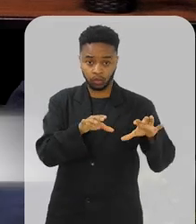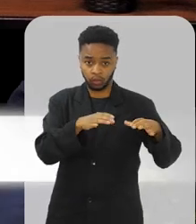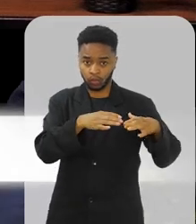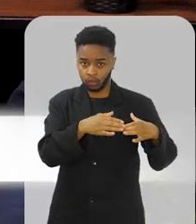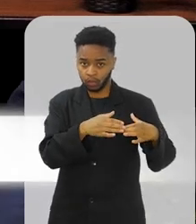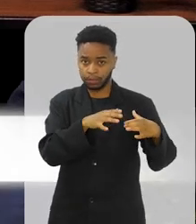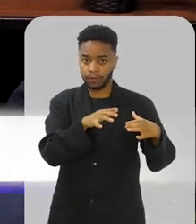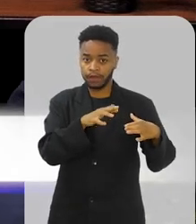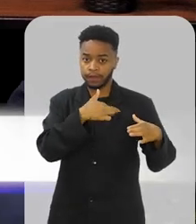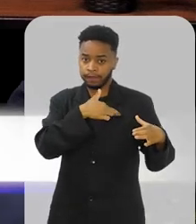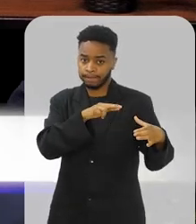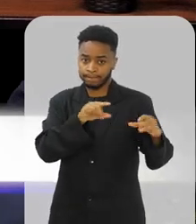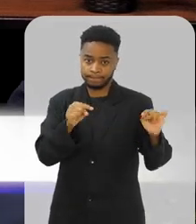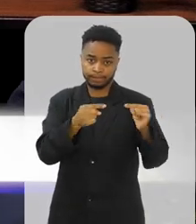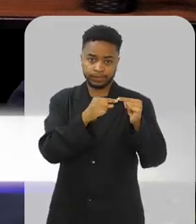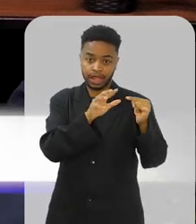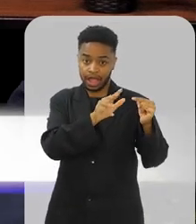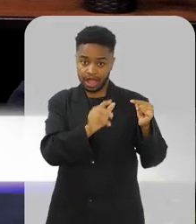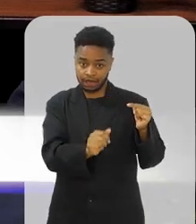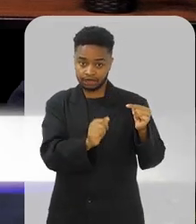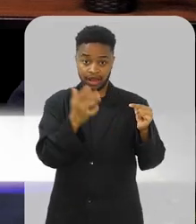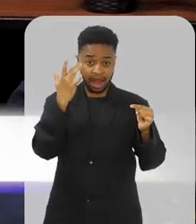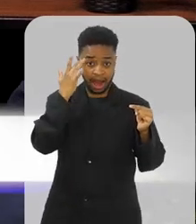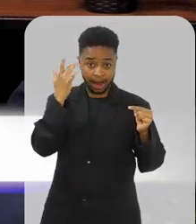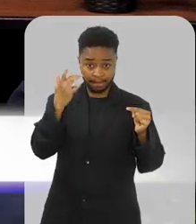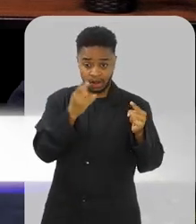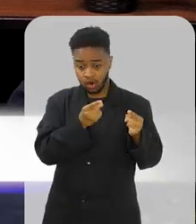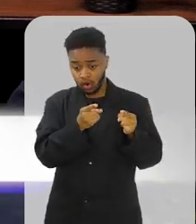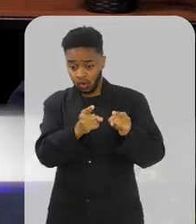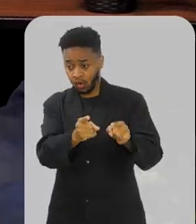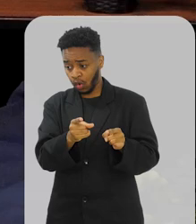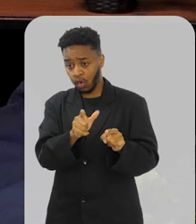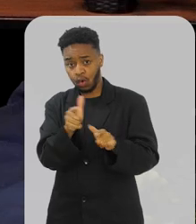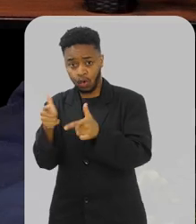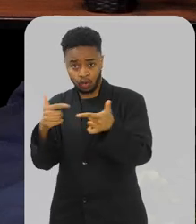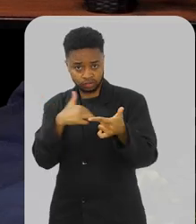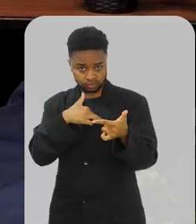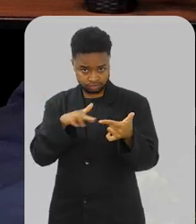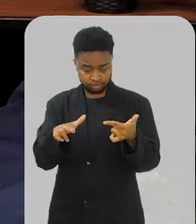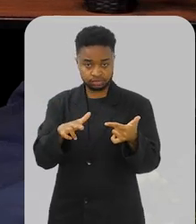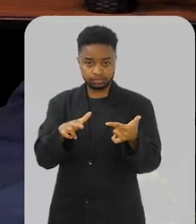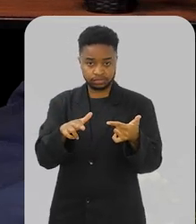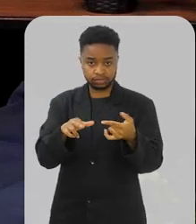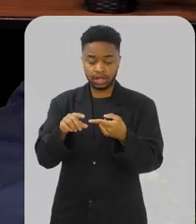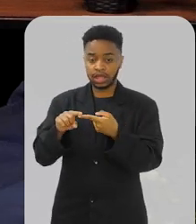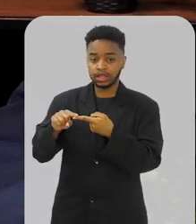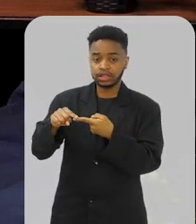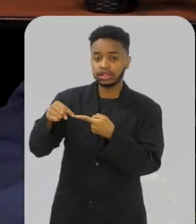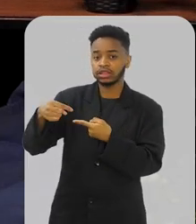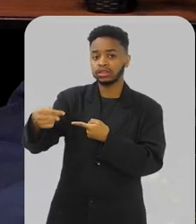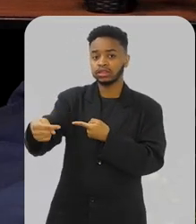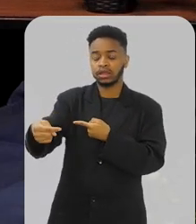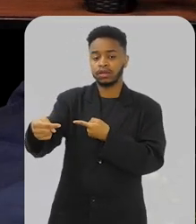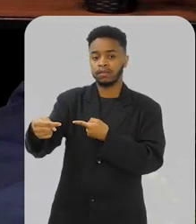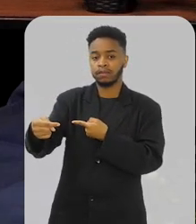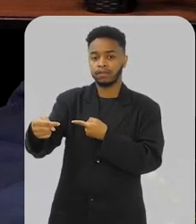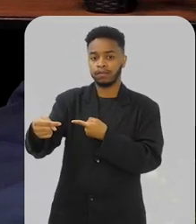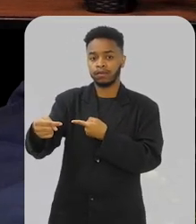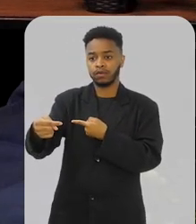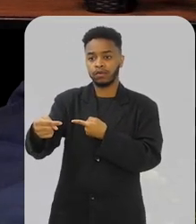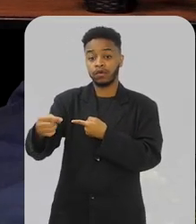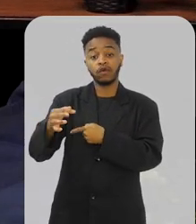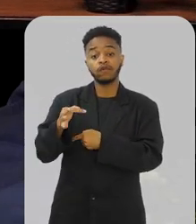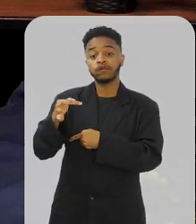matrizes, aí amanhã ou depois vão começar a atacar as outras religiões. Quando